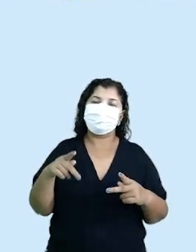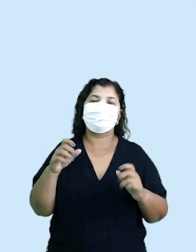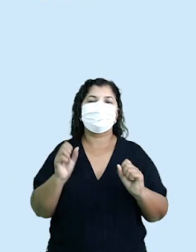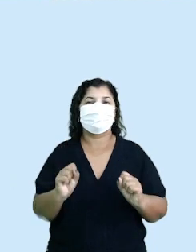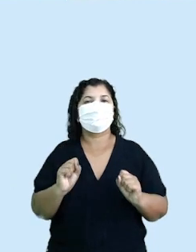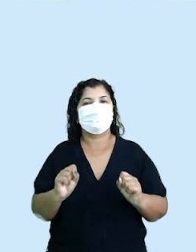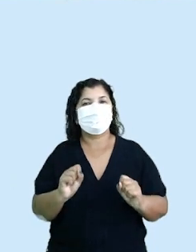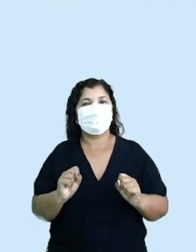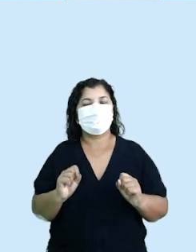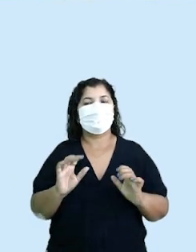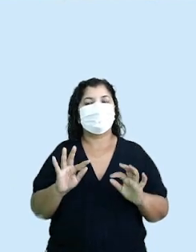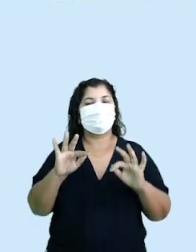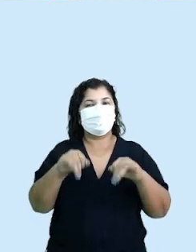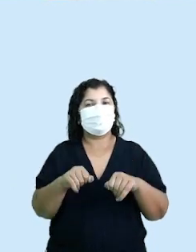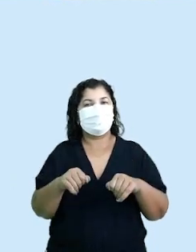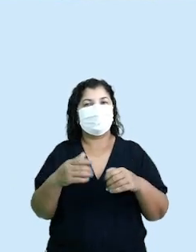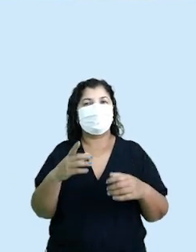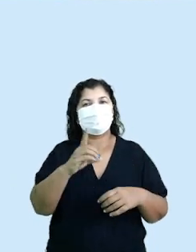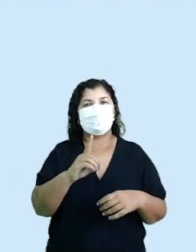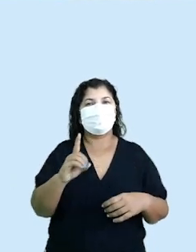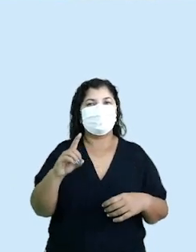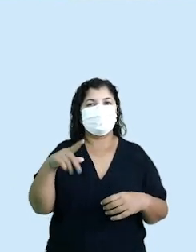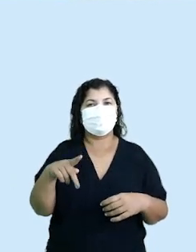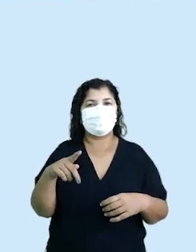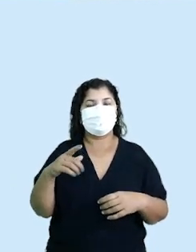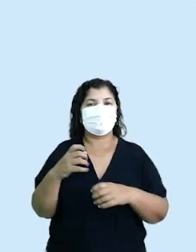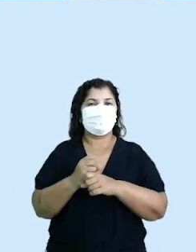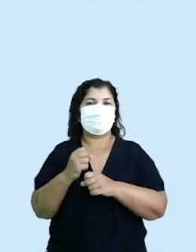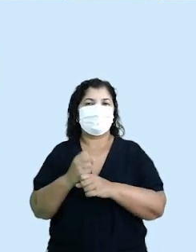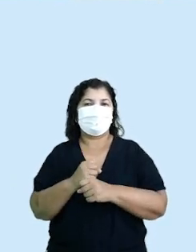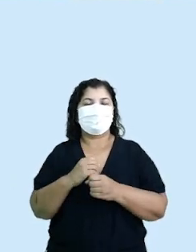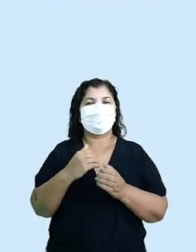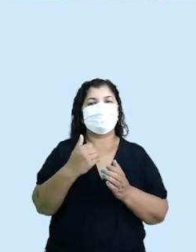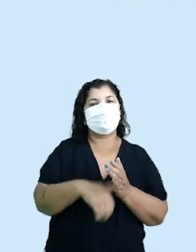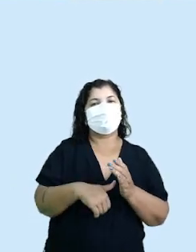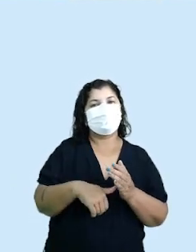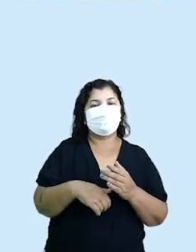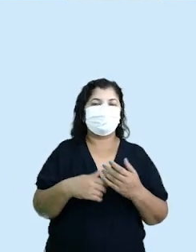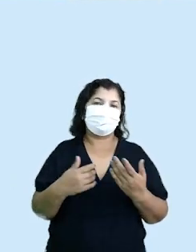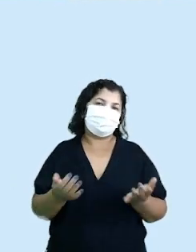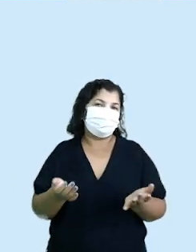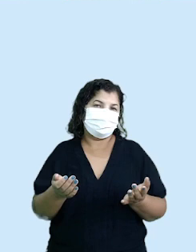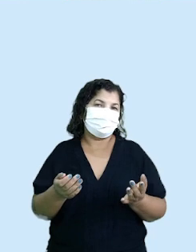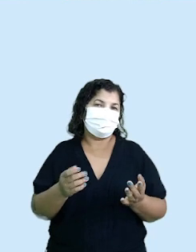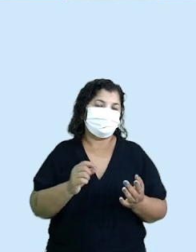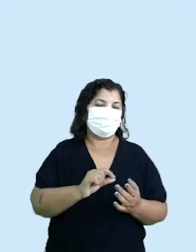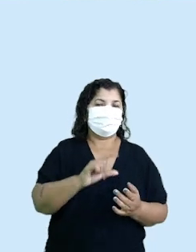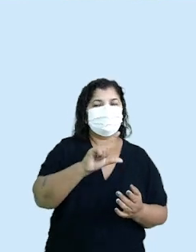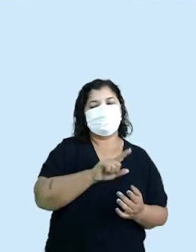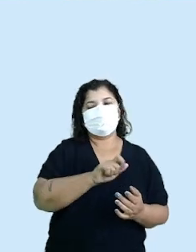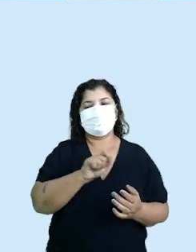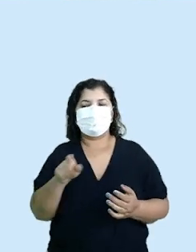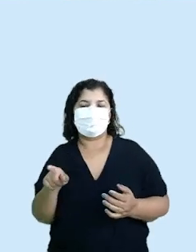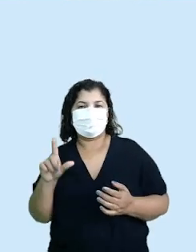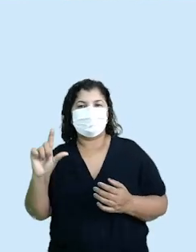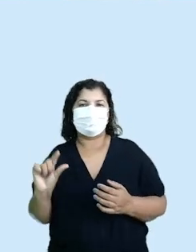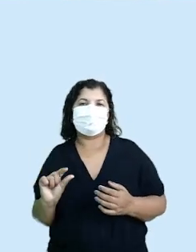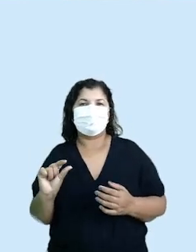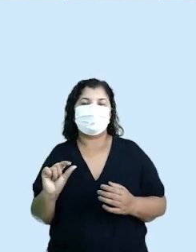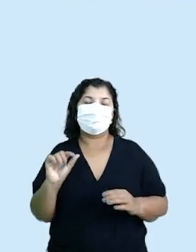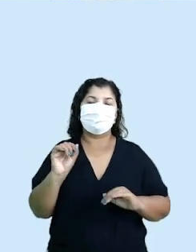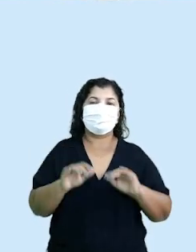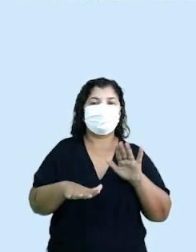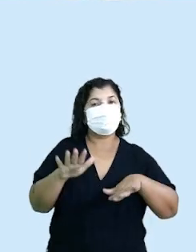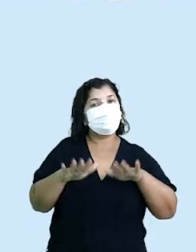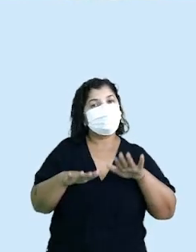resultado final, na DDP, somando, subtraindo, do maior para o menor, do menor para o maior, depende